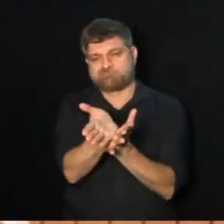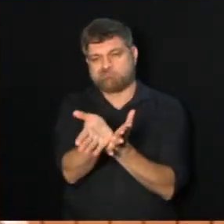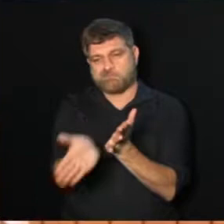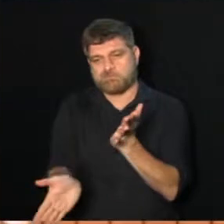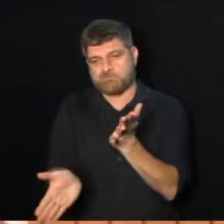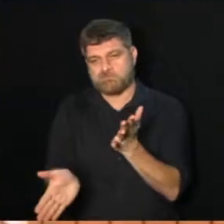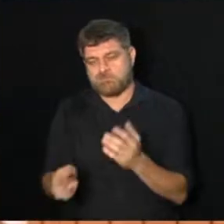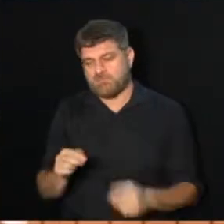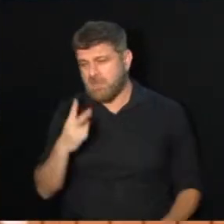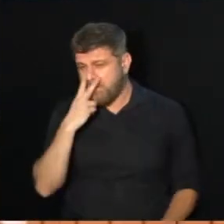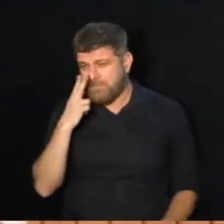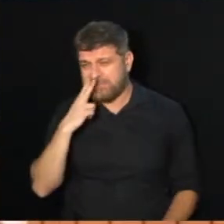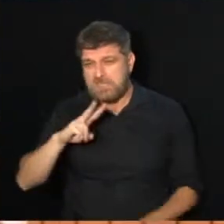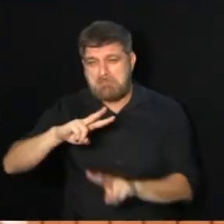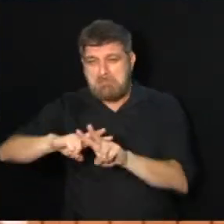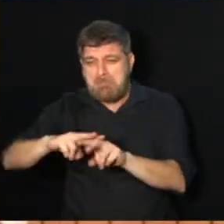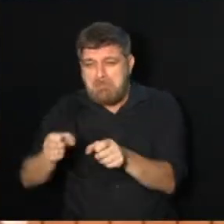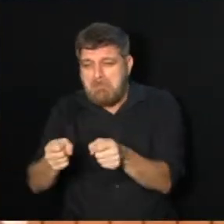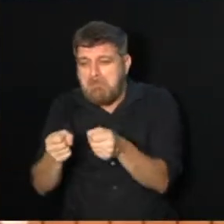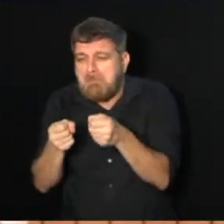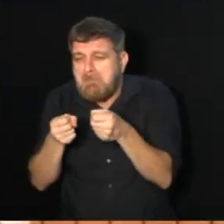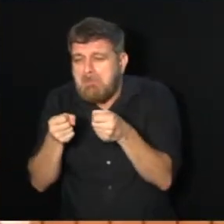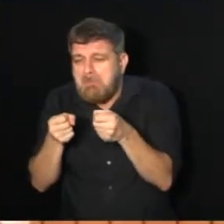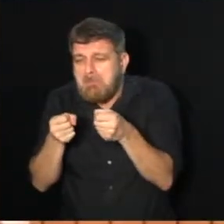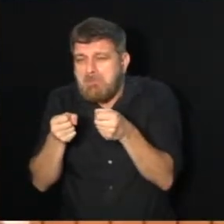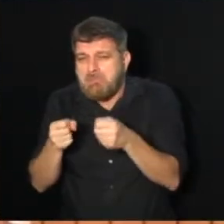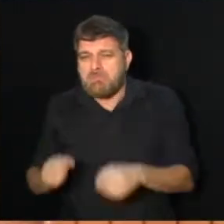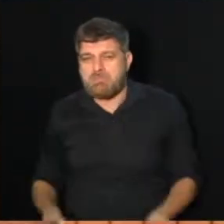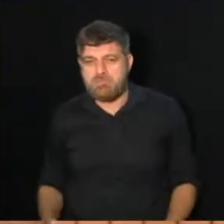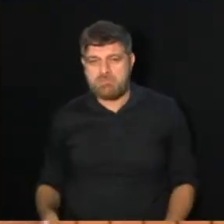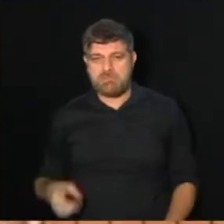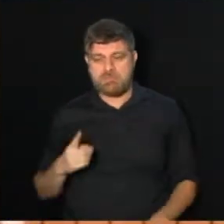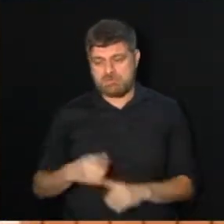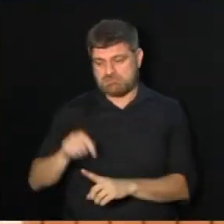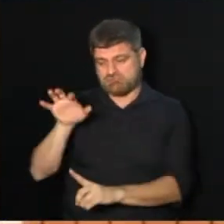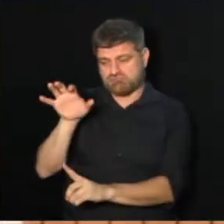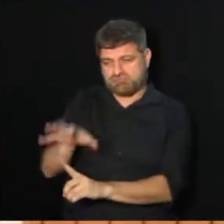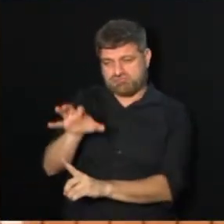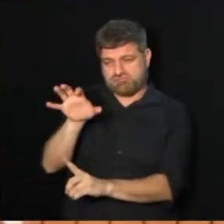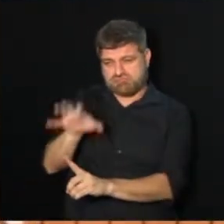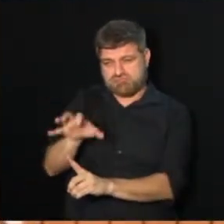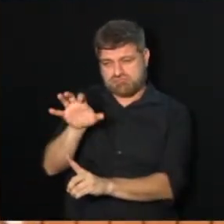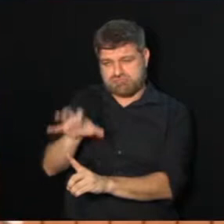ficando aprisionado por movimentos outros.